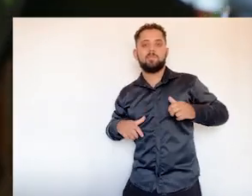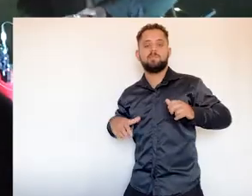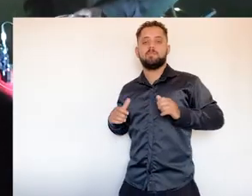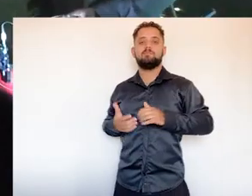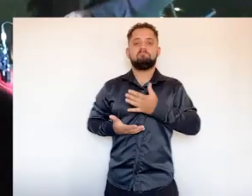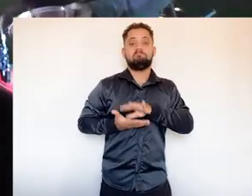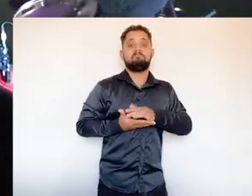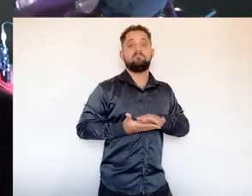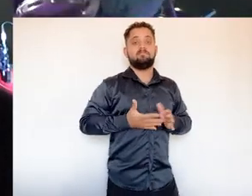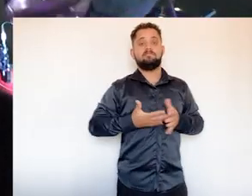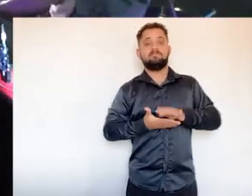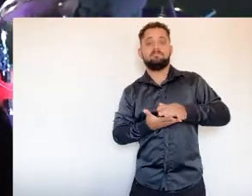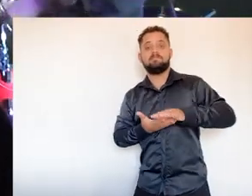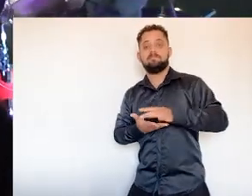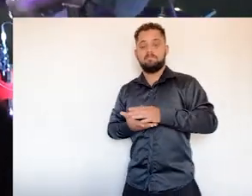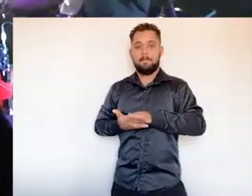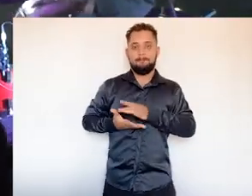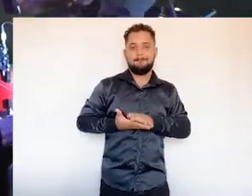poleiro. Olha o